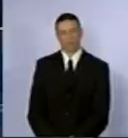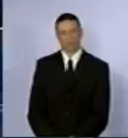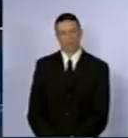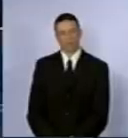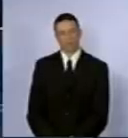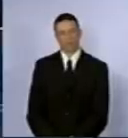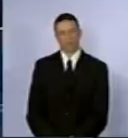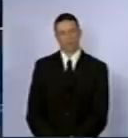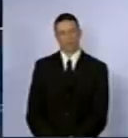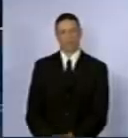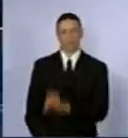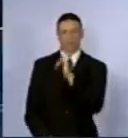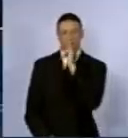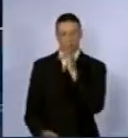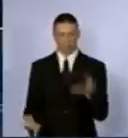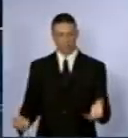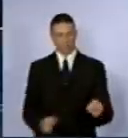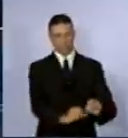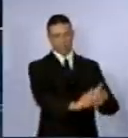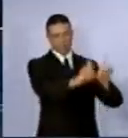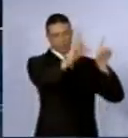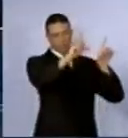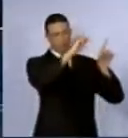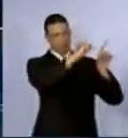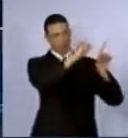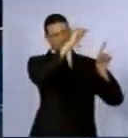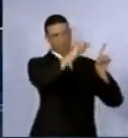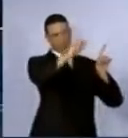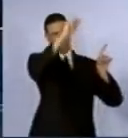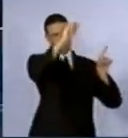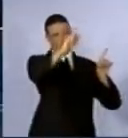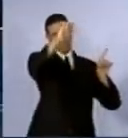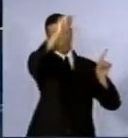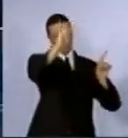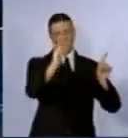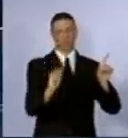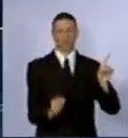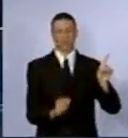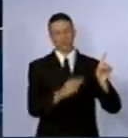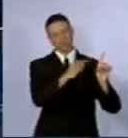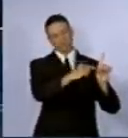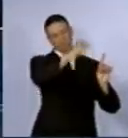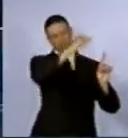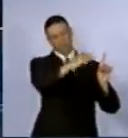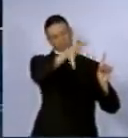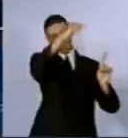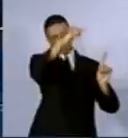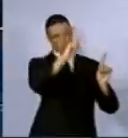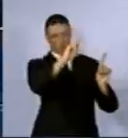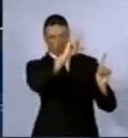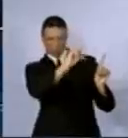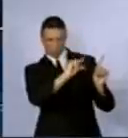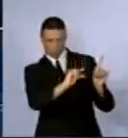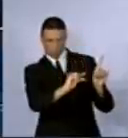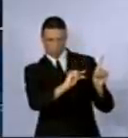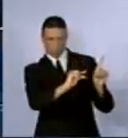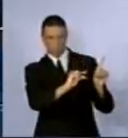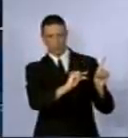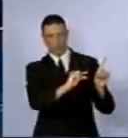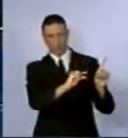Aqui nós podemos ver que, na verdade, as frequências, as EBFs, frequências extremamente baixas, são um